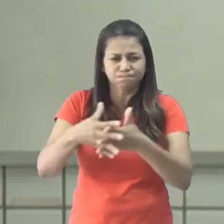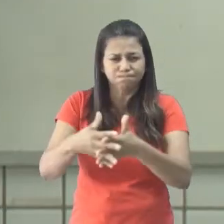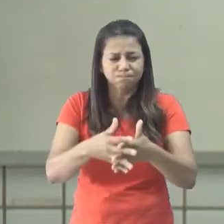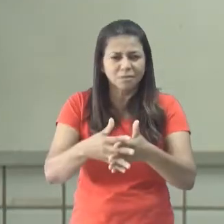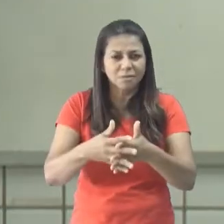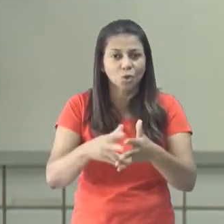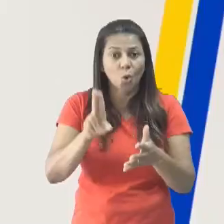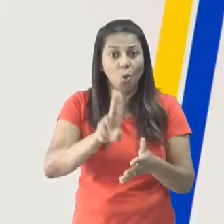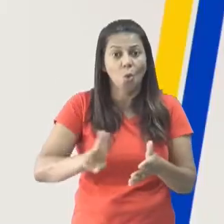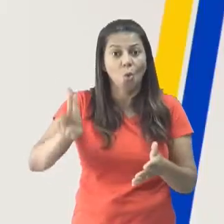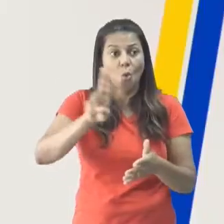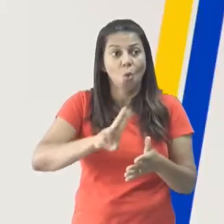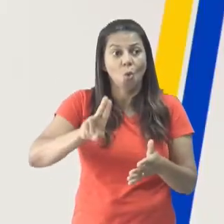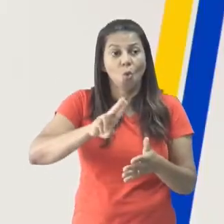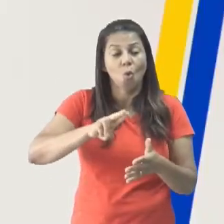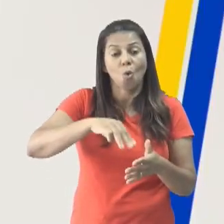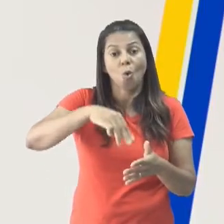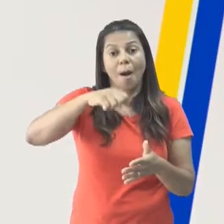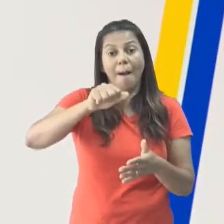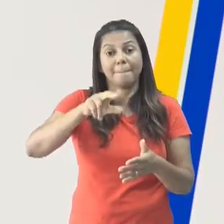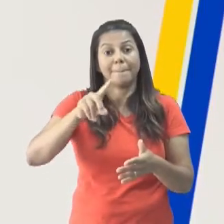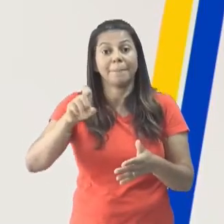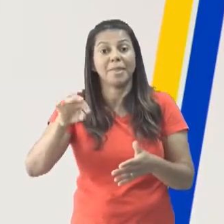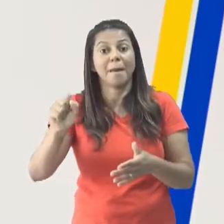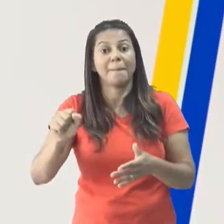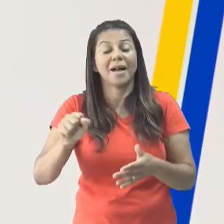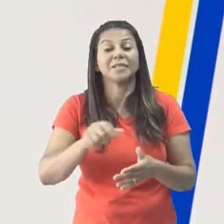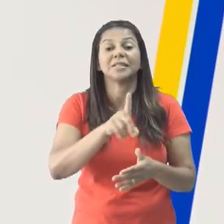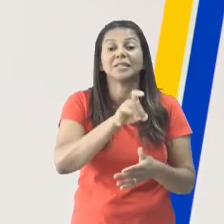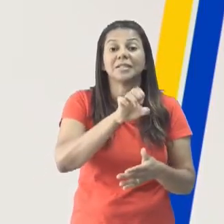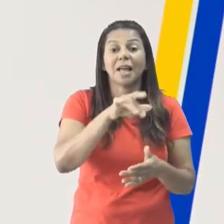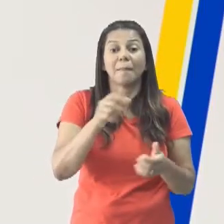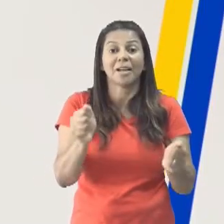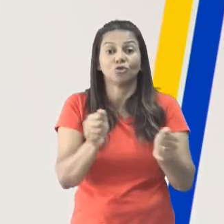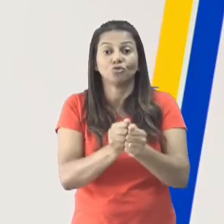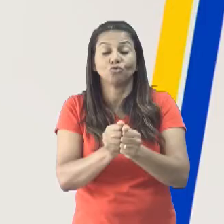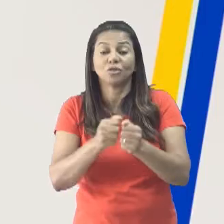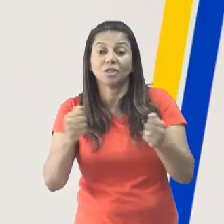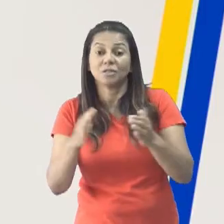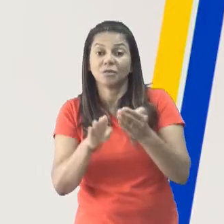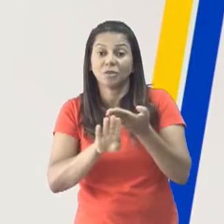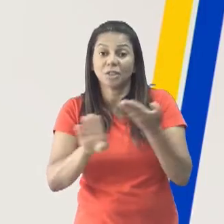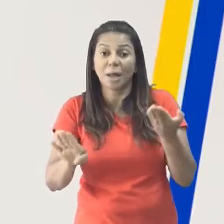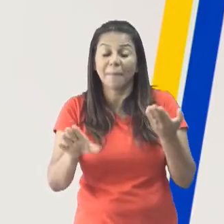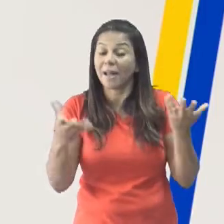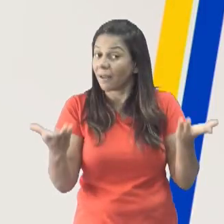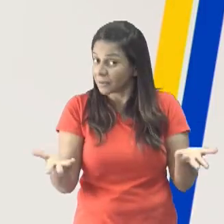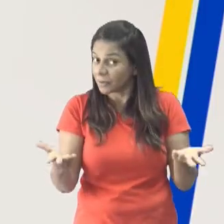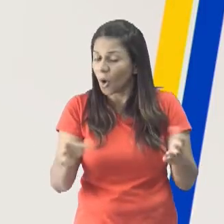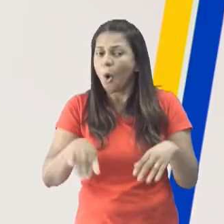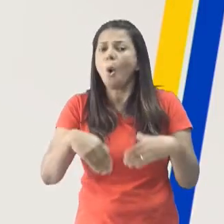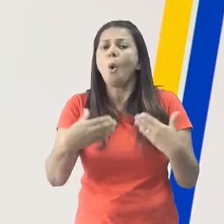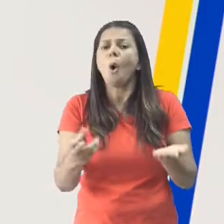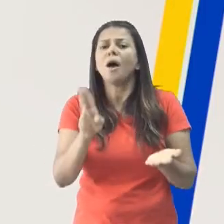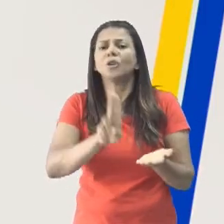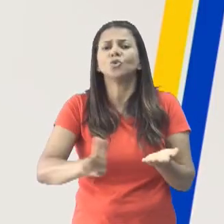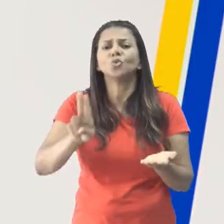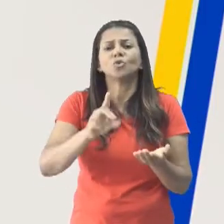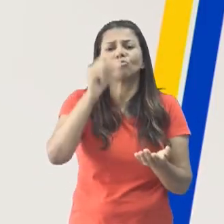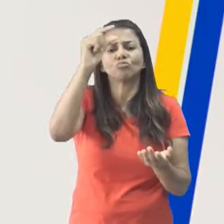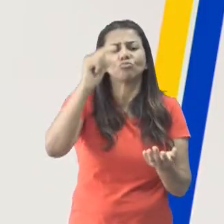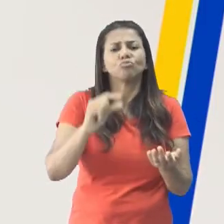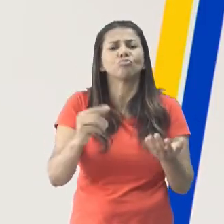do demais junto ou demais separado. E aí, quando que a gente usa um ou